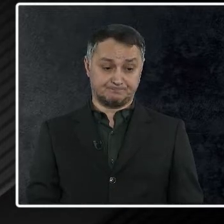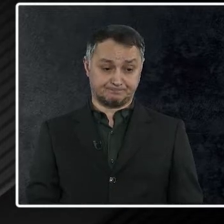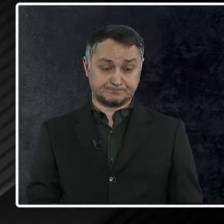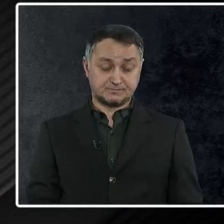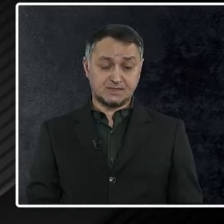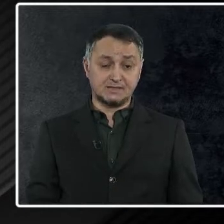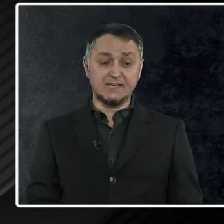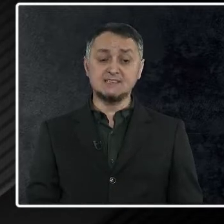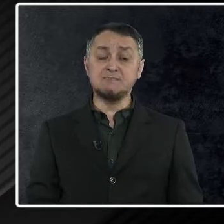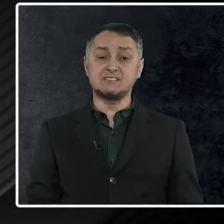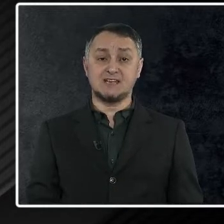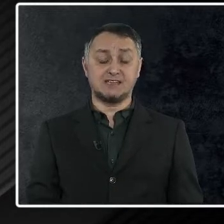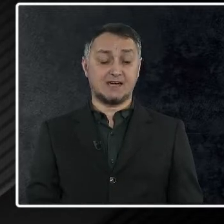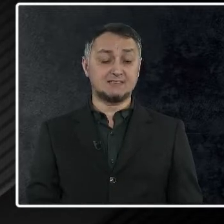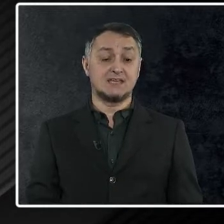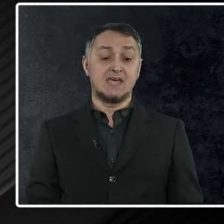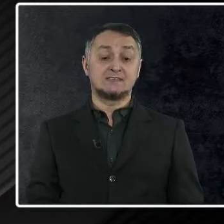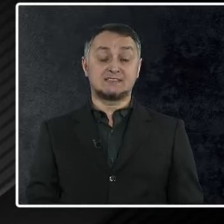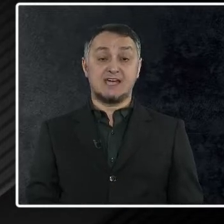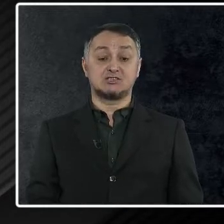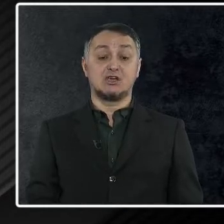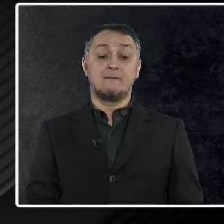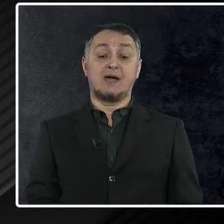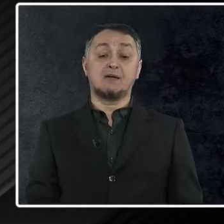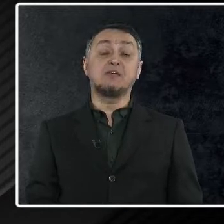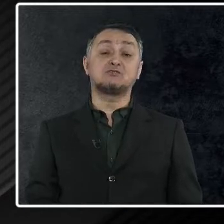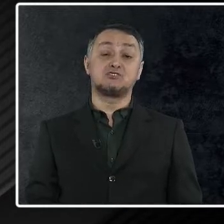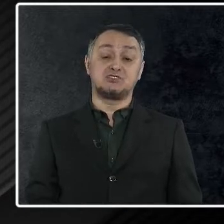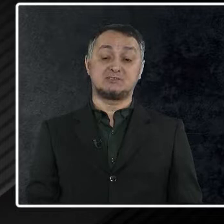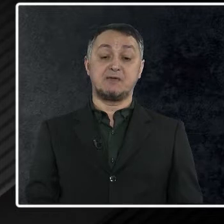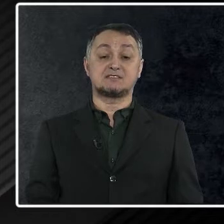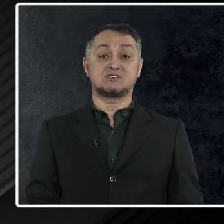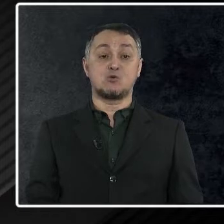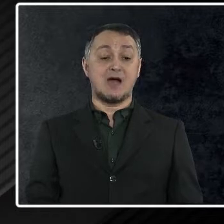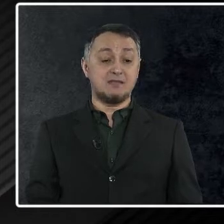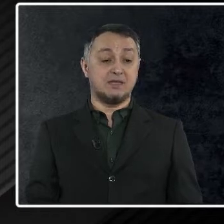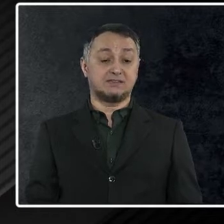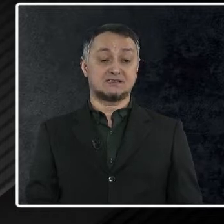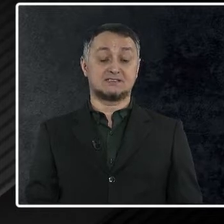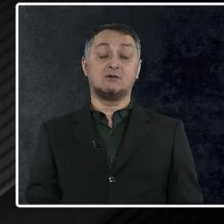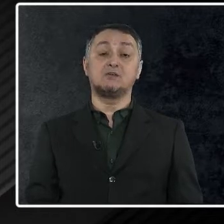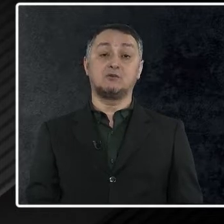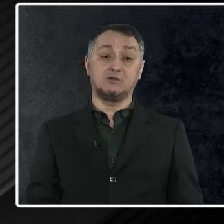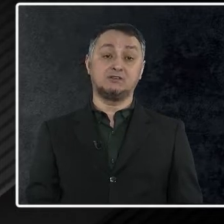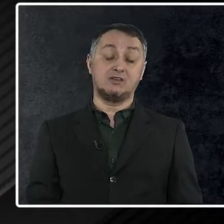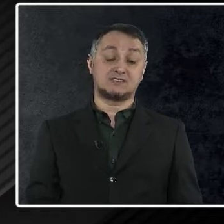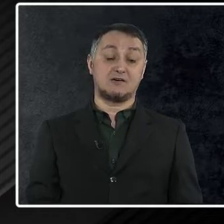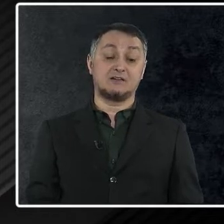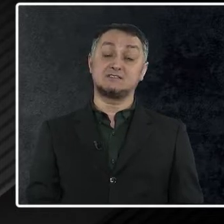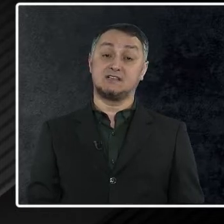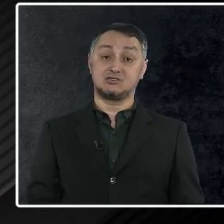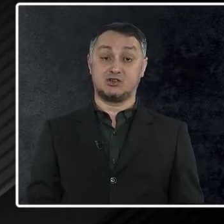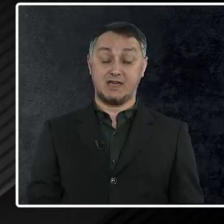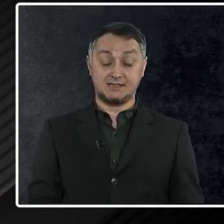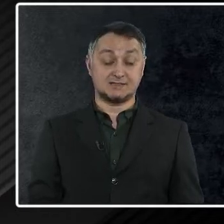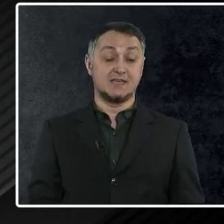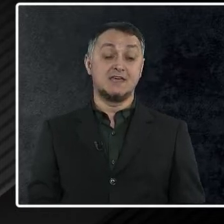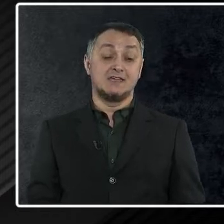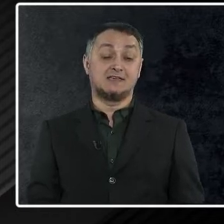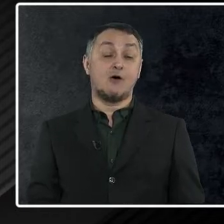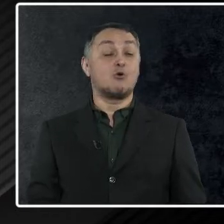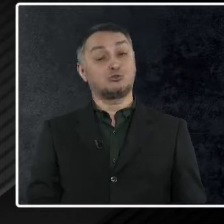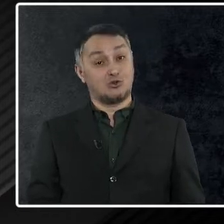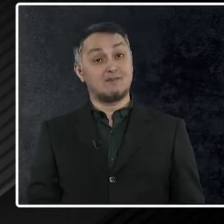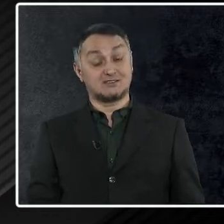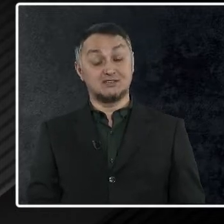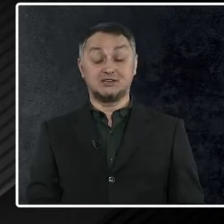pagamento dessas mensalidades. 7. Pagamentos de despesas com alimentação, incluindo restaurantes e lanchonetes,